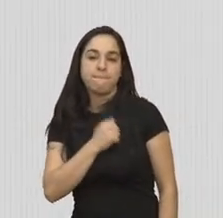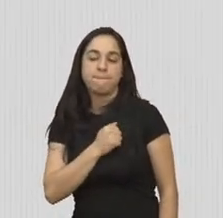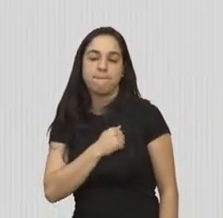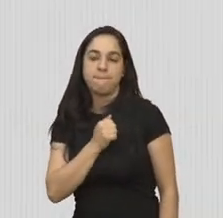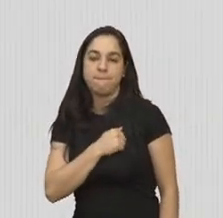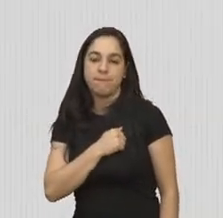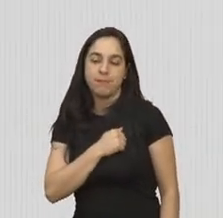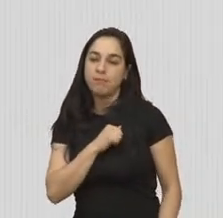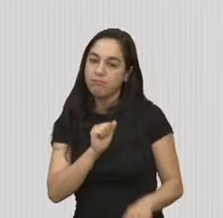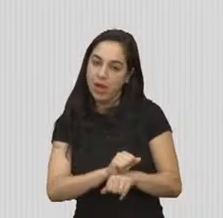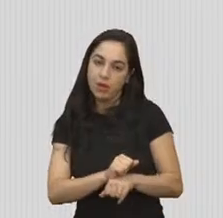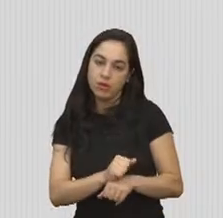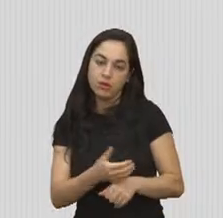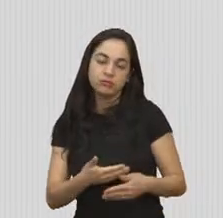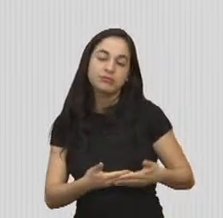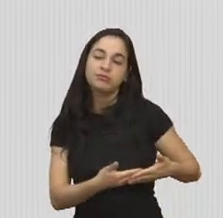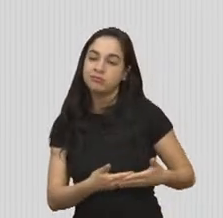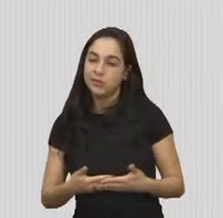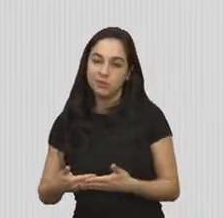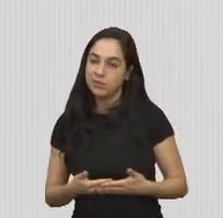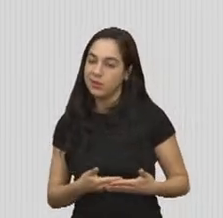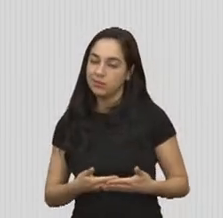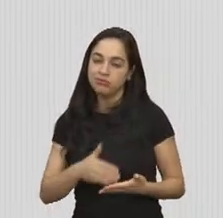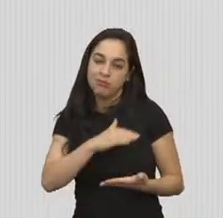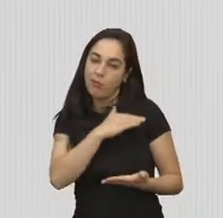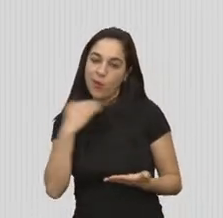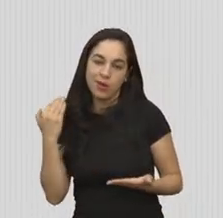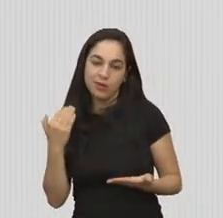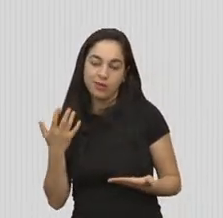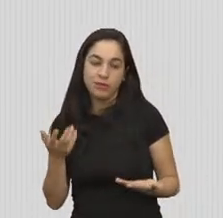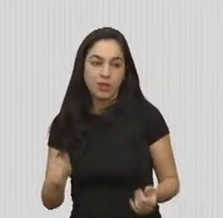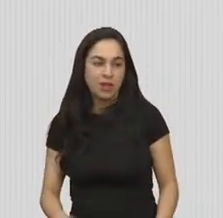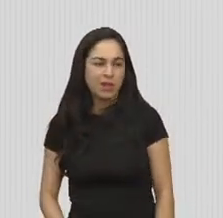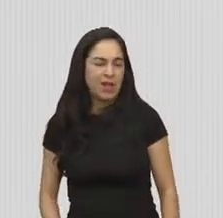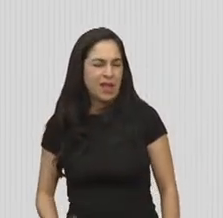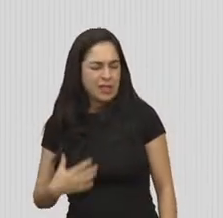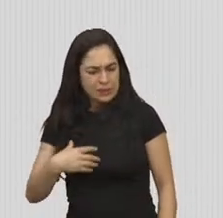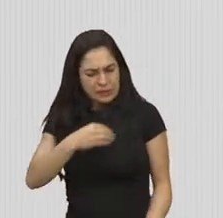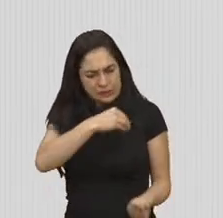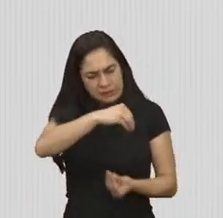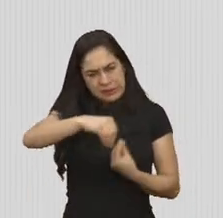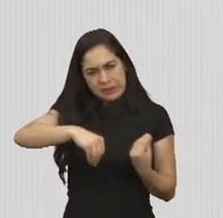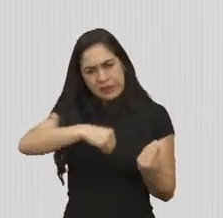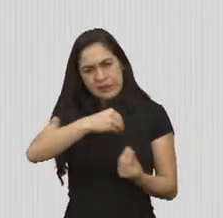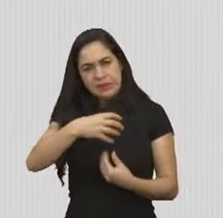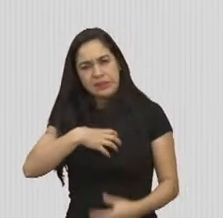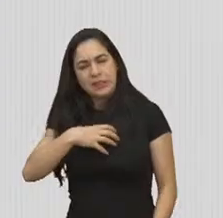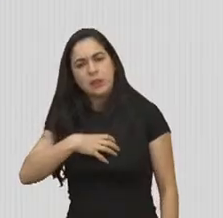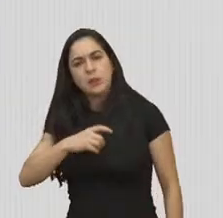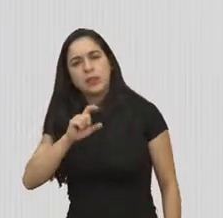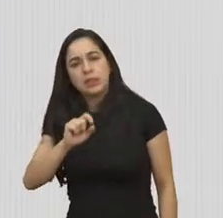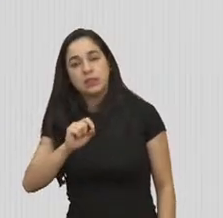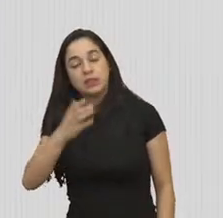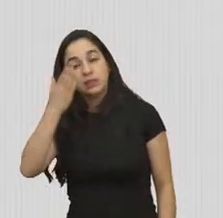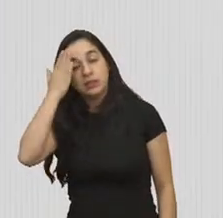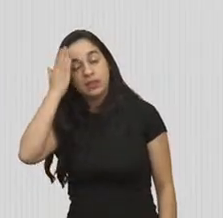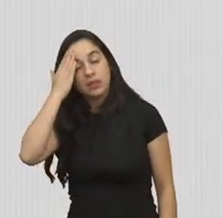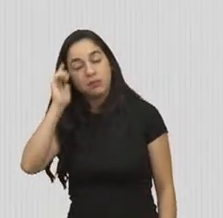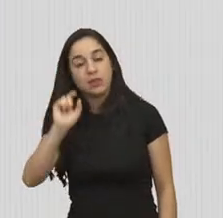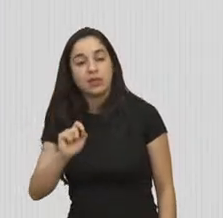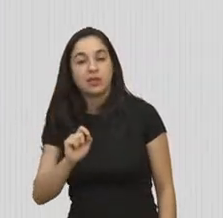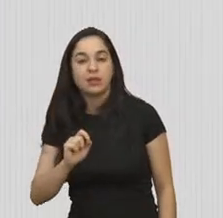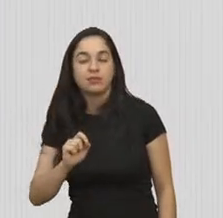uma mistura estranha, assim, de alívio por saber que o